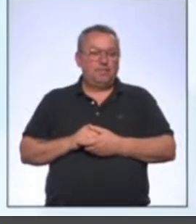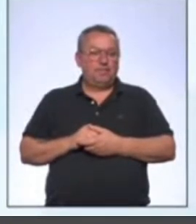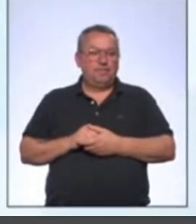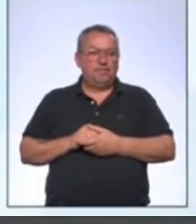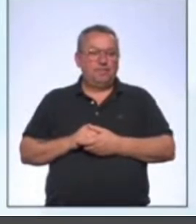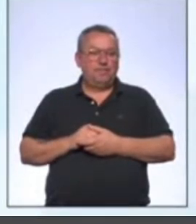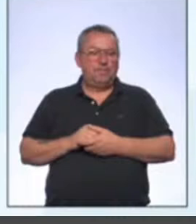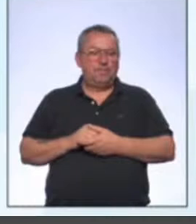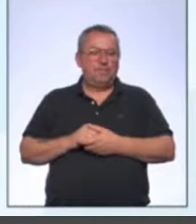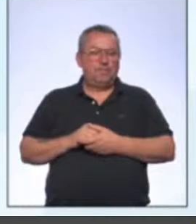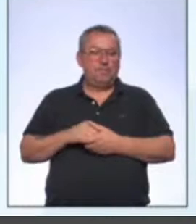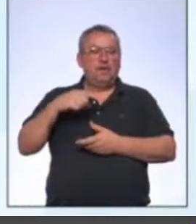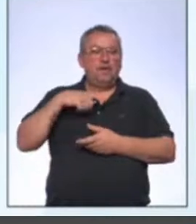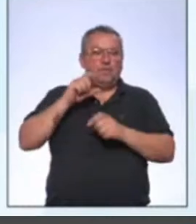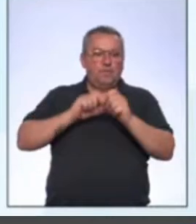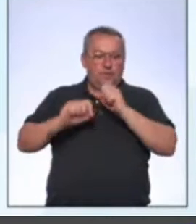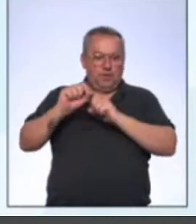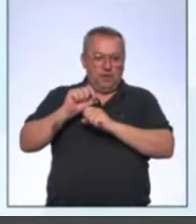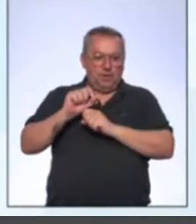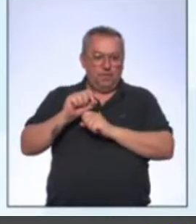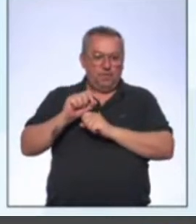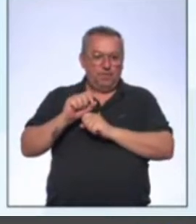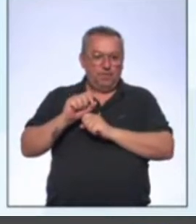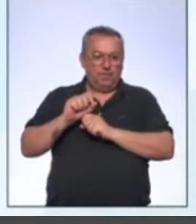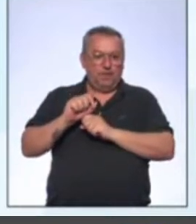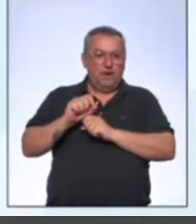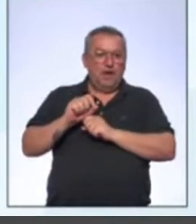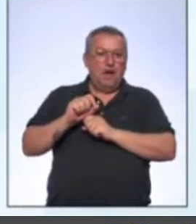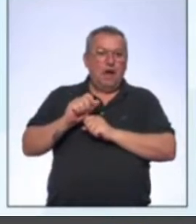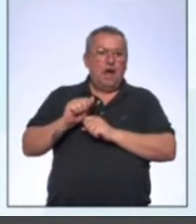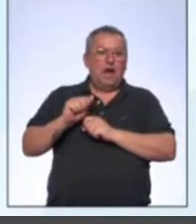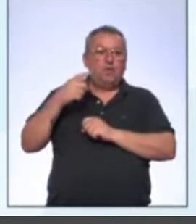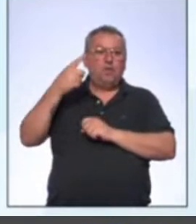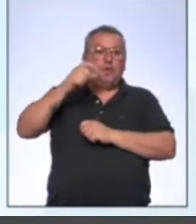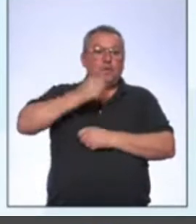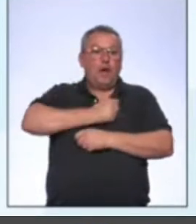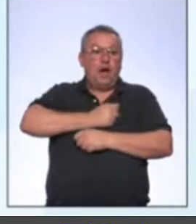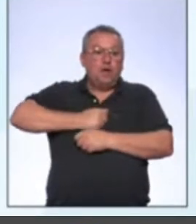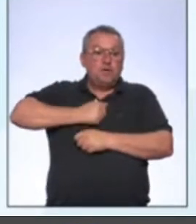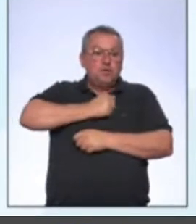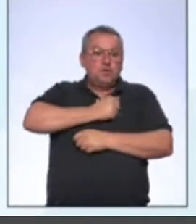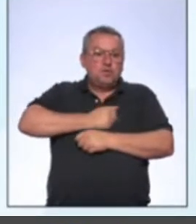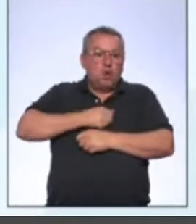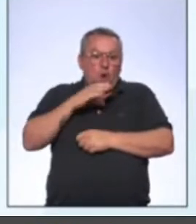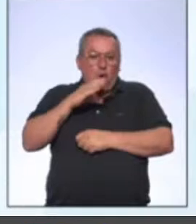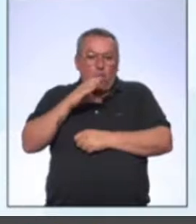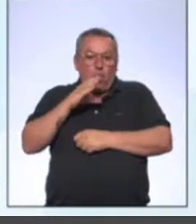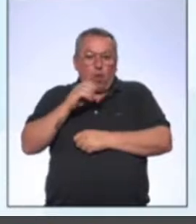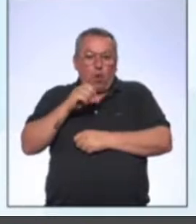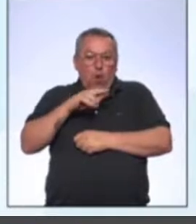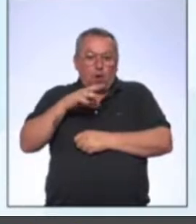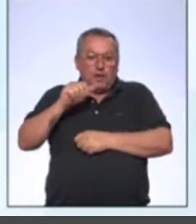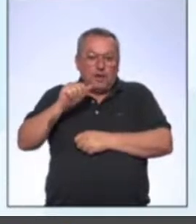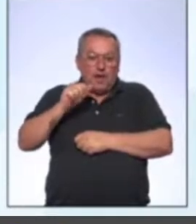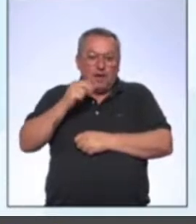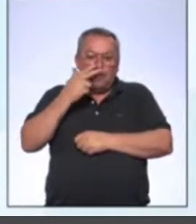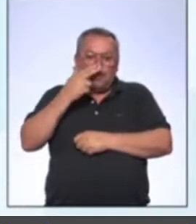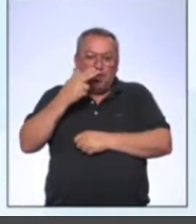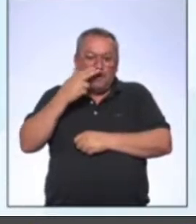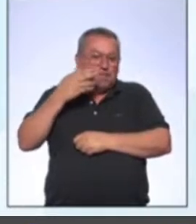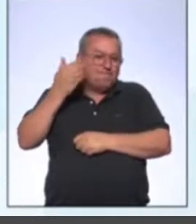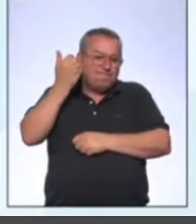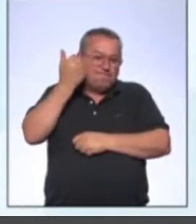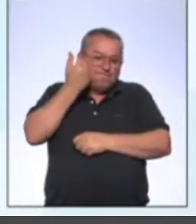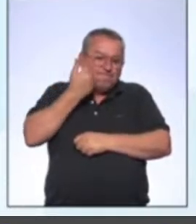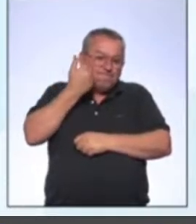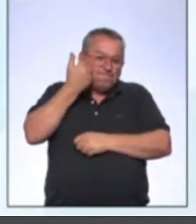A questão 2 temos aí, vamos lê-la. Em, a tua saudade corta como aço de navaia.